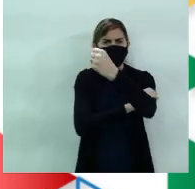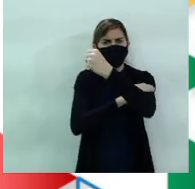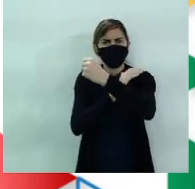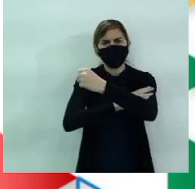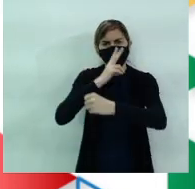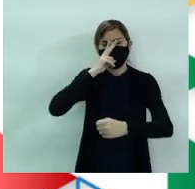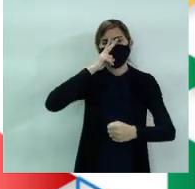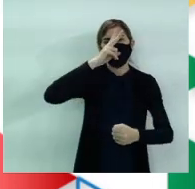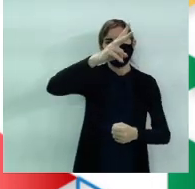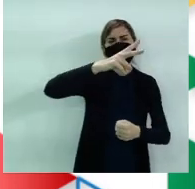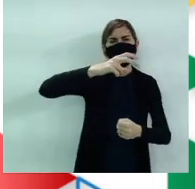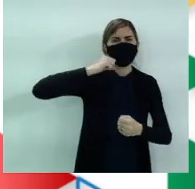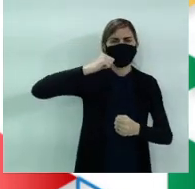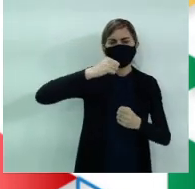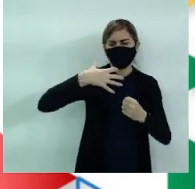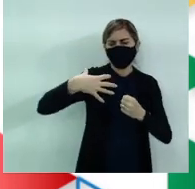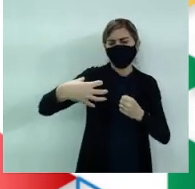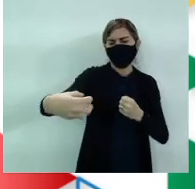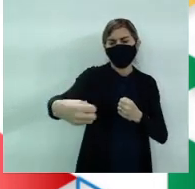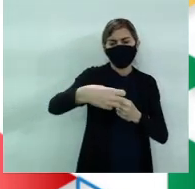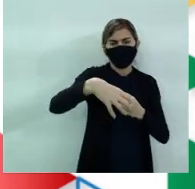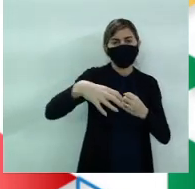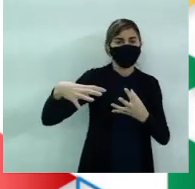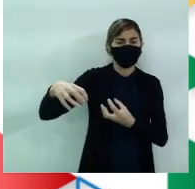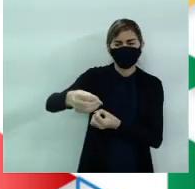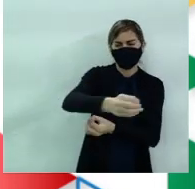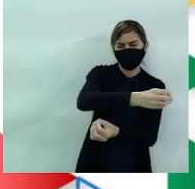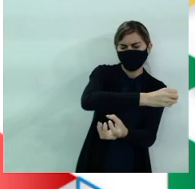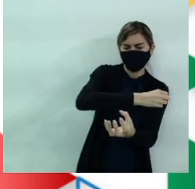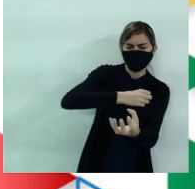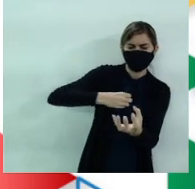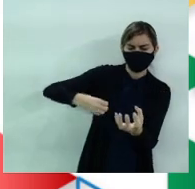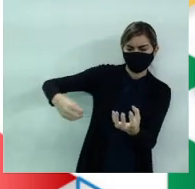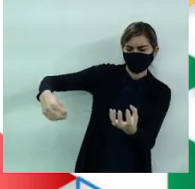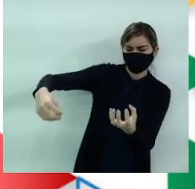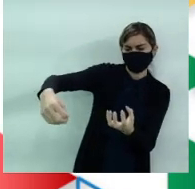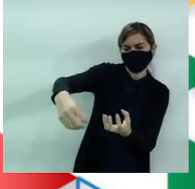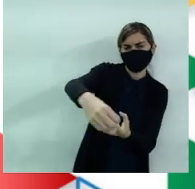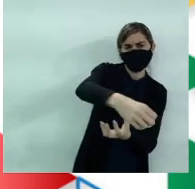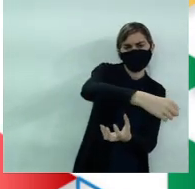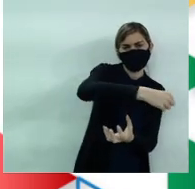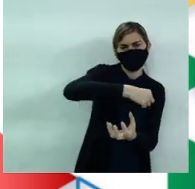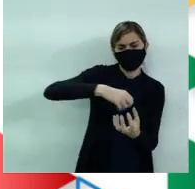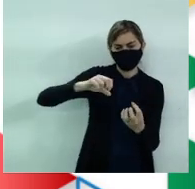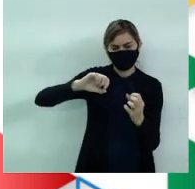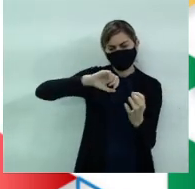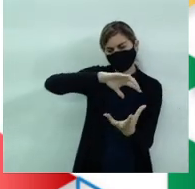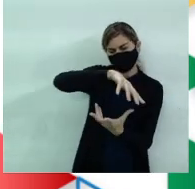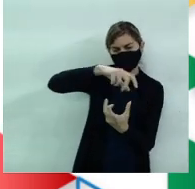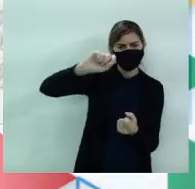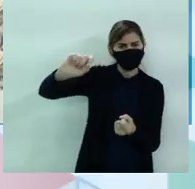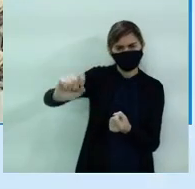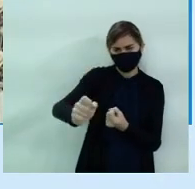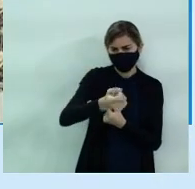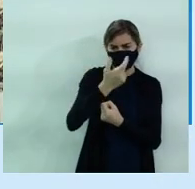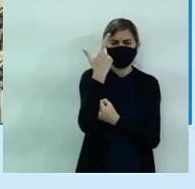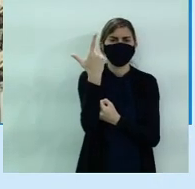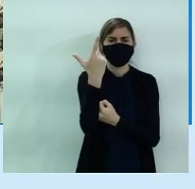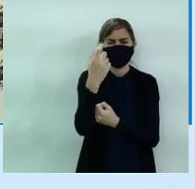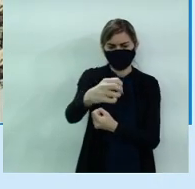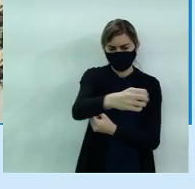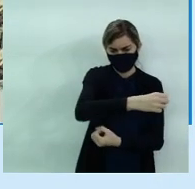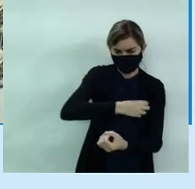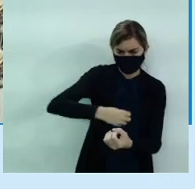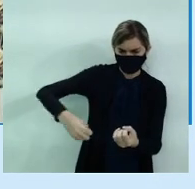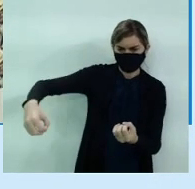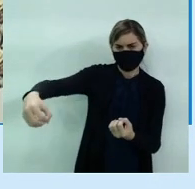de atração. Então, todos os planetas eles estão em órbita do Sol, ali girando no momento ali, né, que a